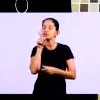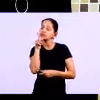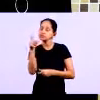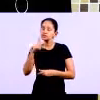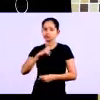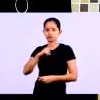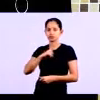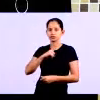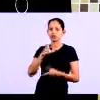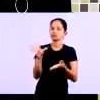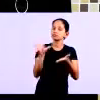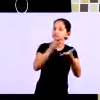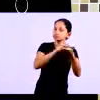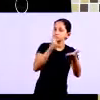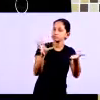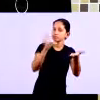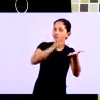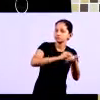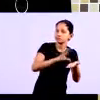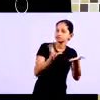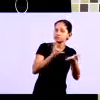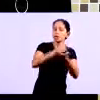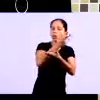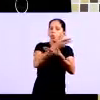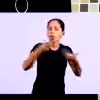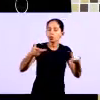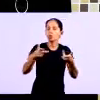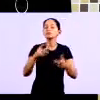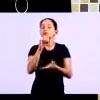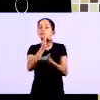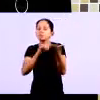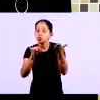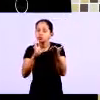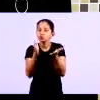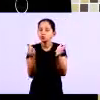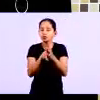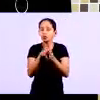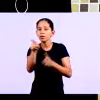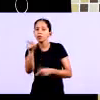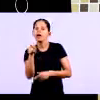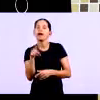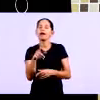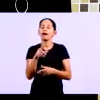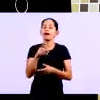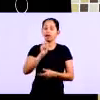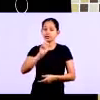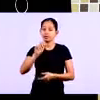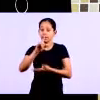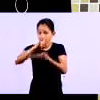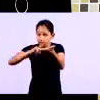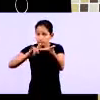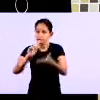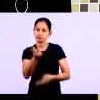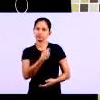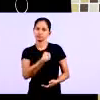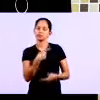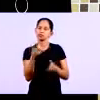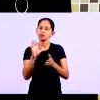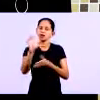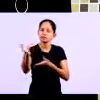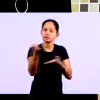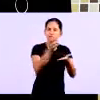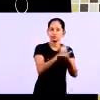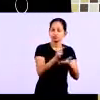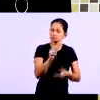na conta de impostos a recuperar do seu ativo os valores do ICMS destacados nas notas fiscais de compras da empresa? Rapaz, tu tá